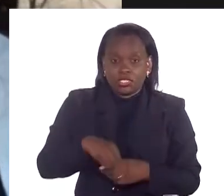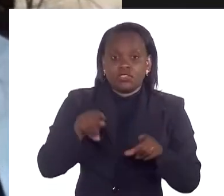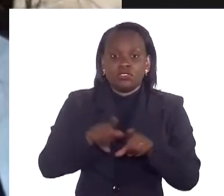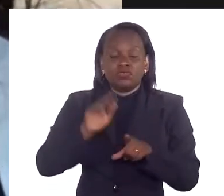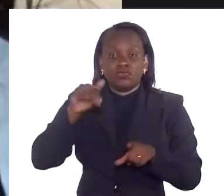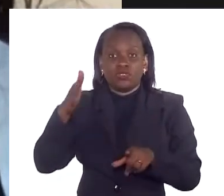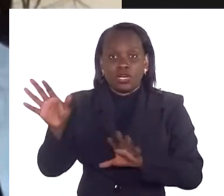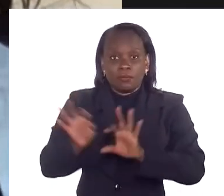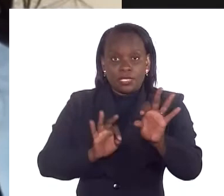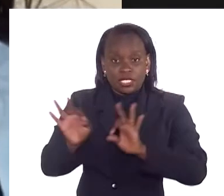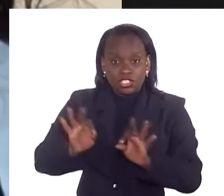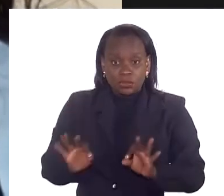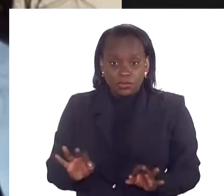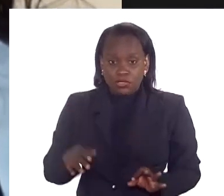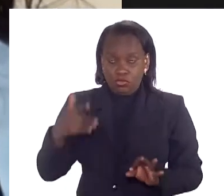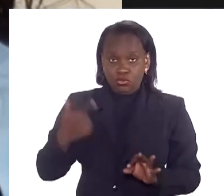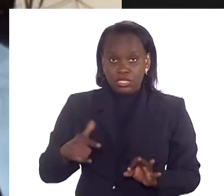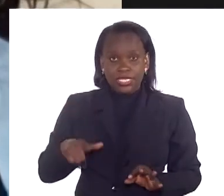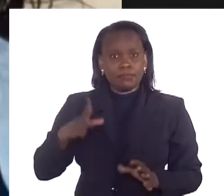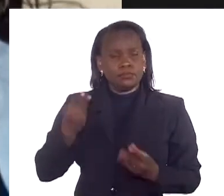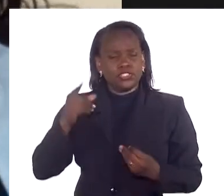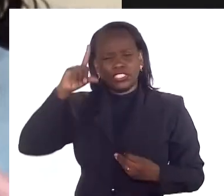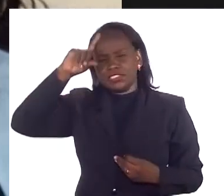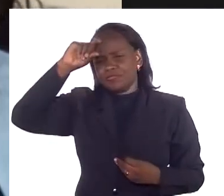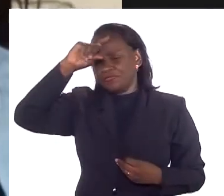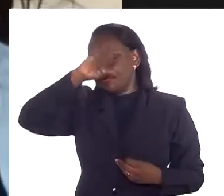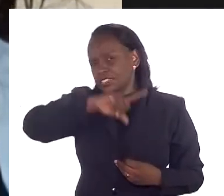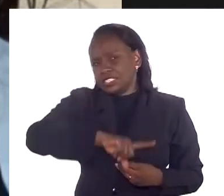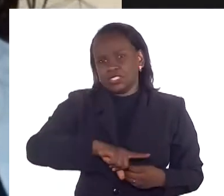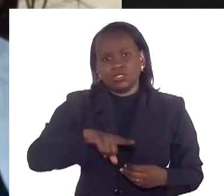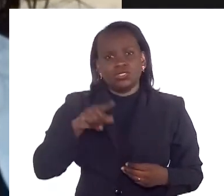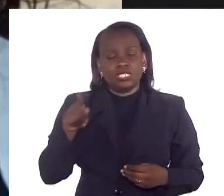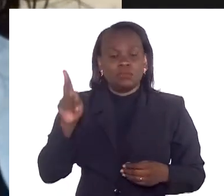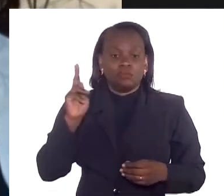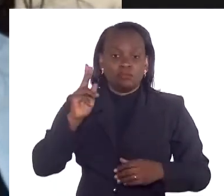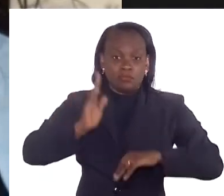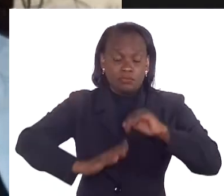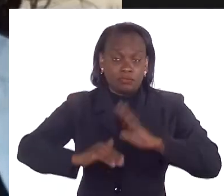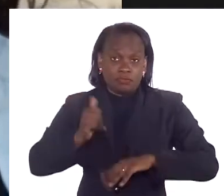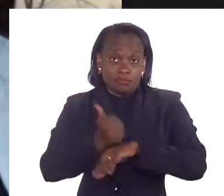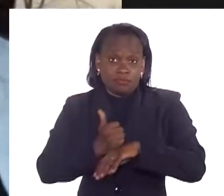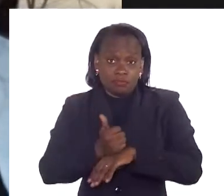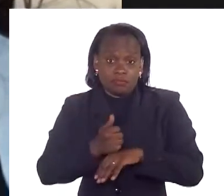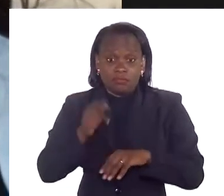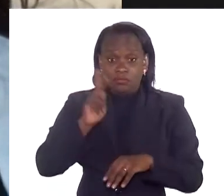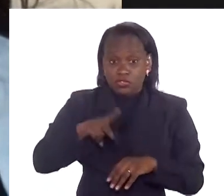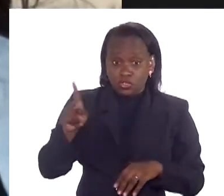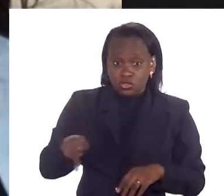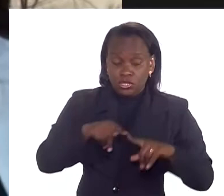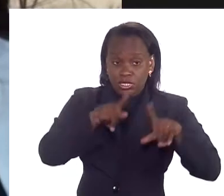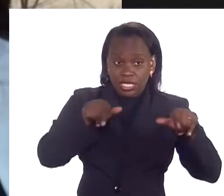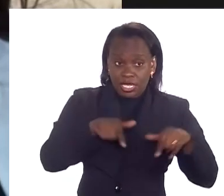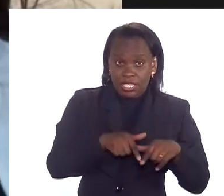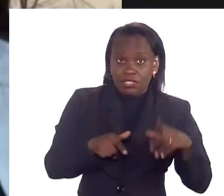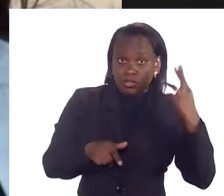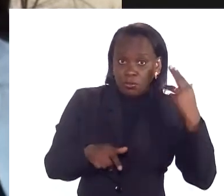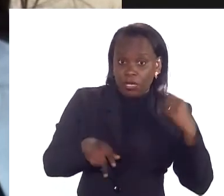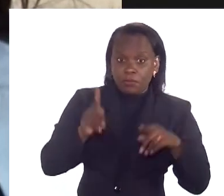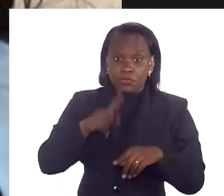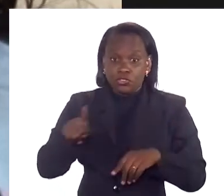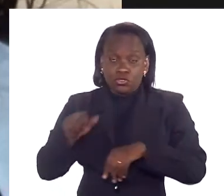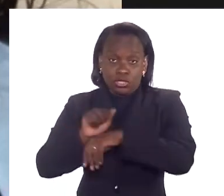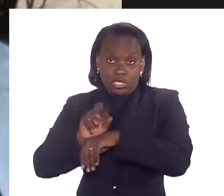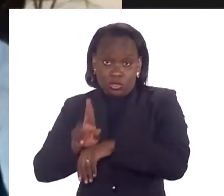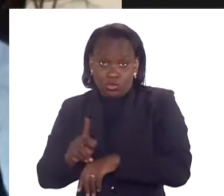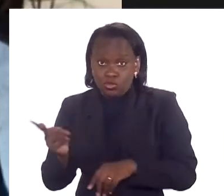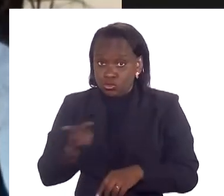e o restante voltado para o planejamento, fica muito difícil que os profissionais, tanto os docentes da sala de ensino comum